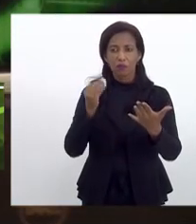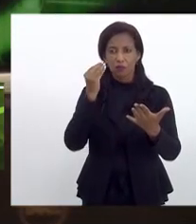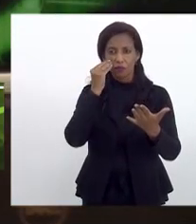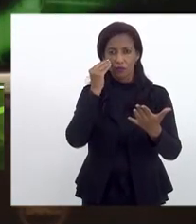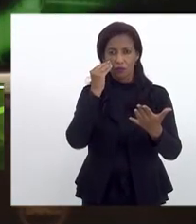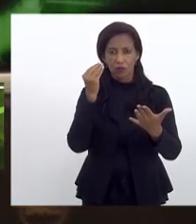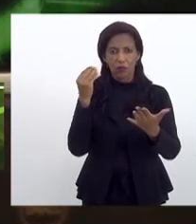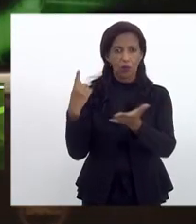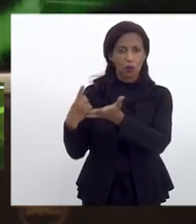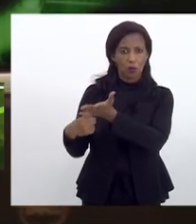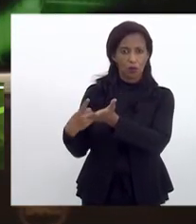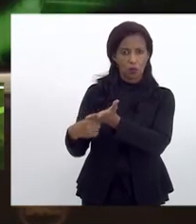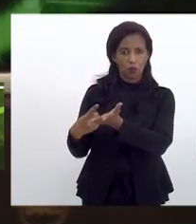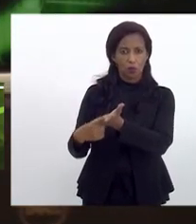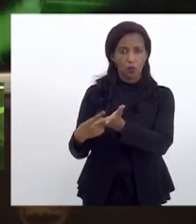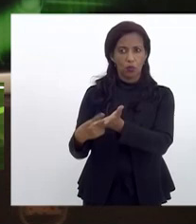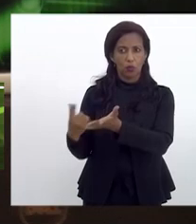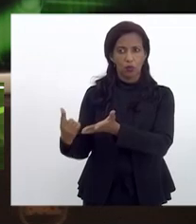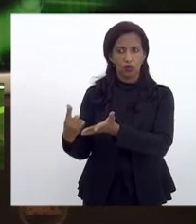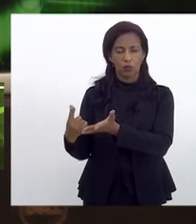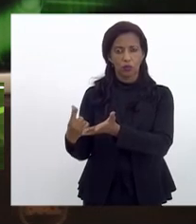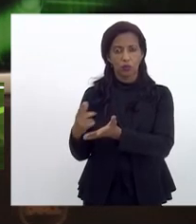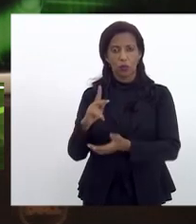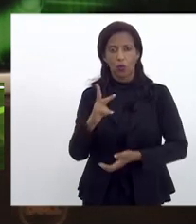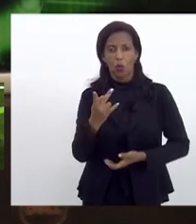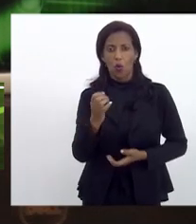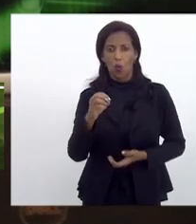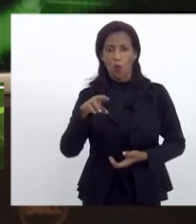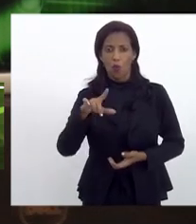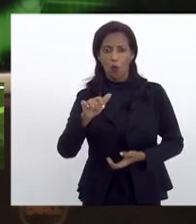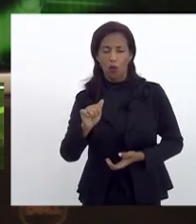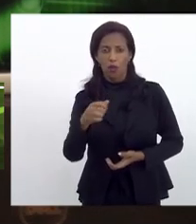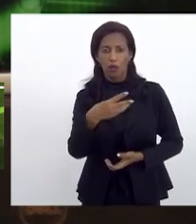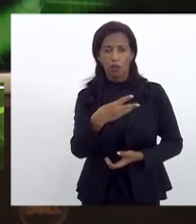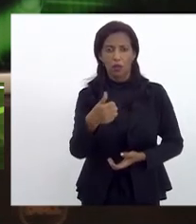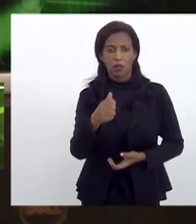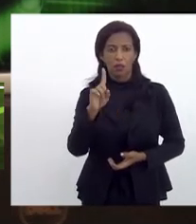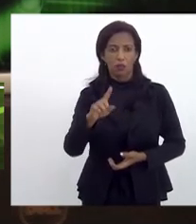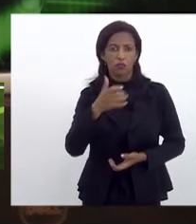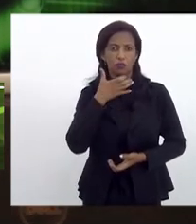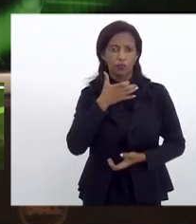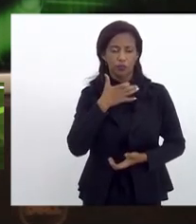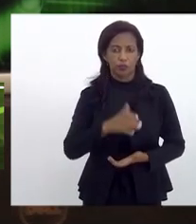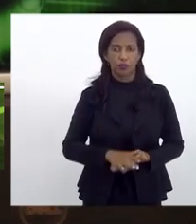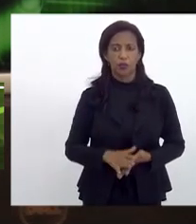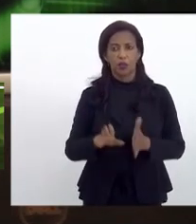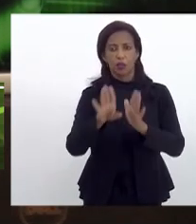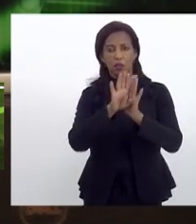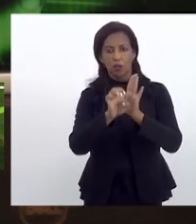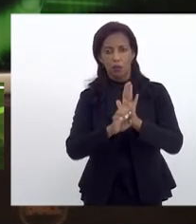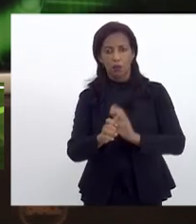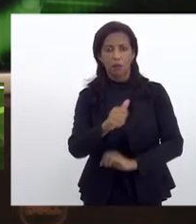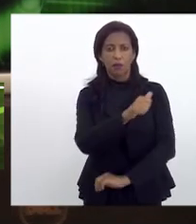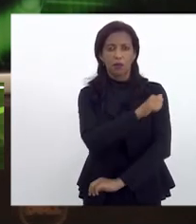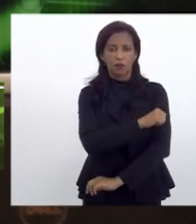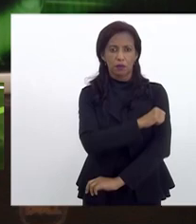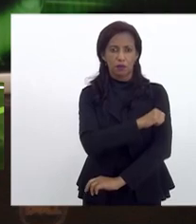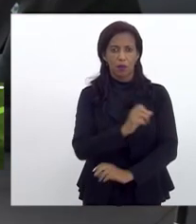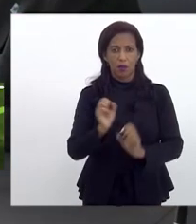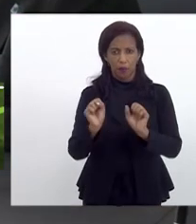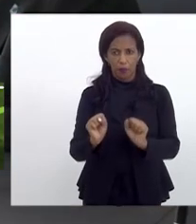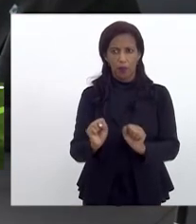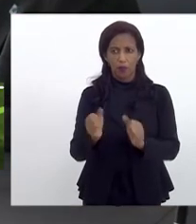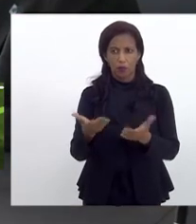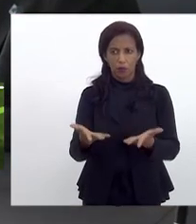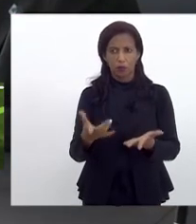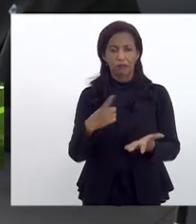Construir um acordo De homologado Até 31 de dezembro Tem acordo E a gente Tem uma emenda Da enfermeira Nesse sentido acordo Pode ser assim